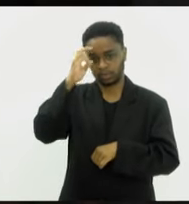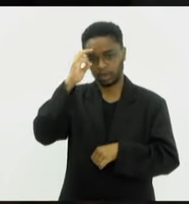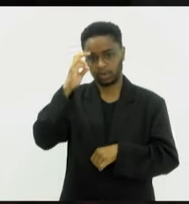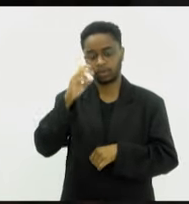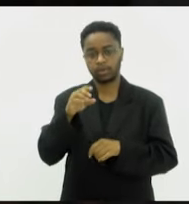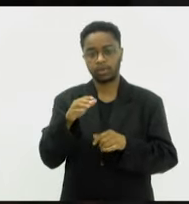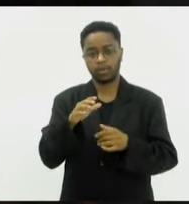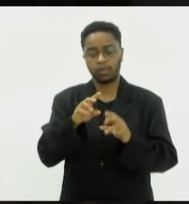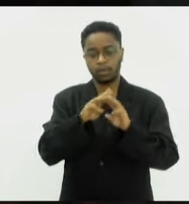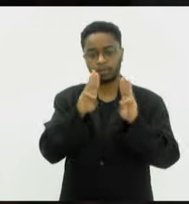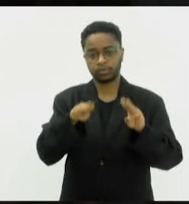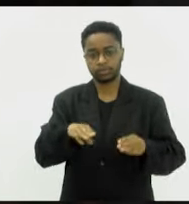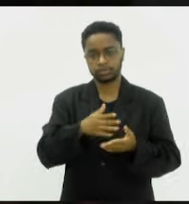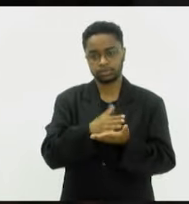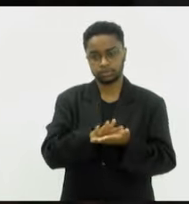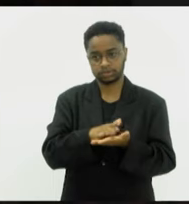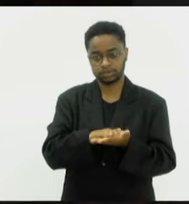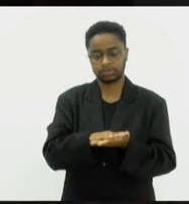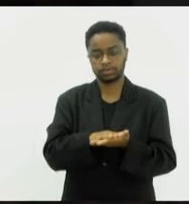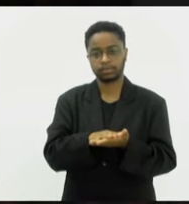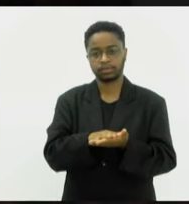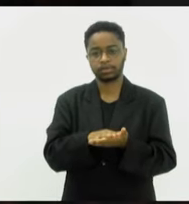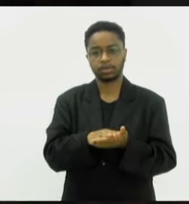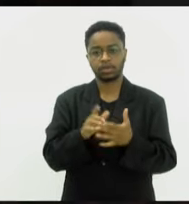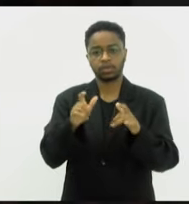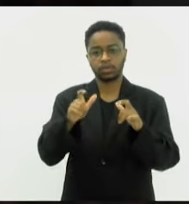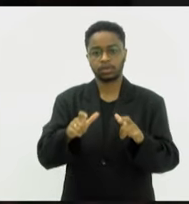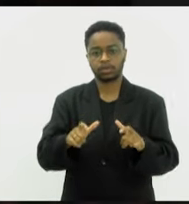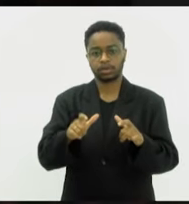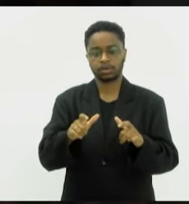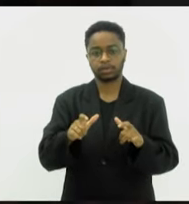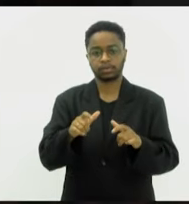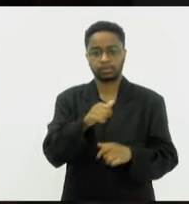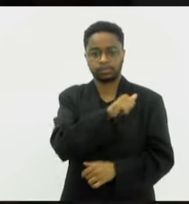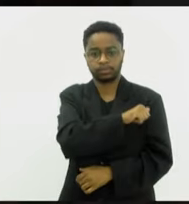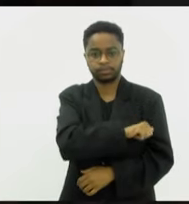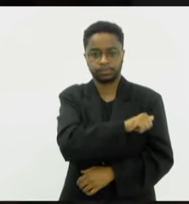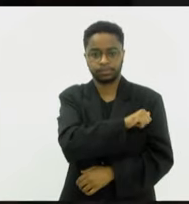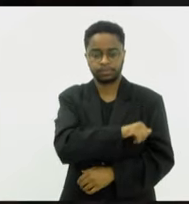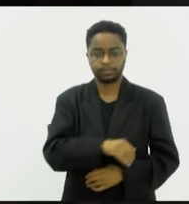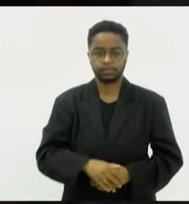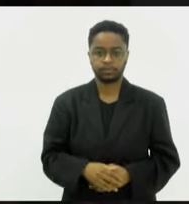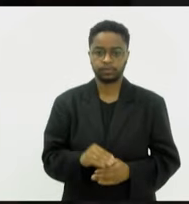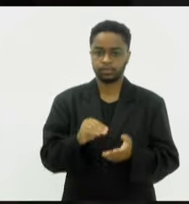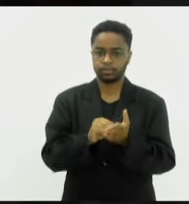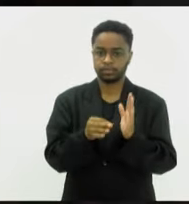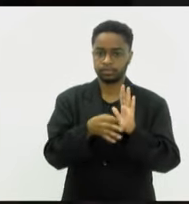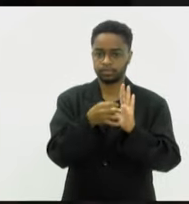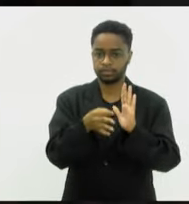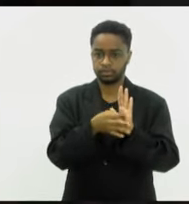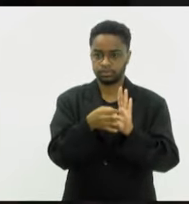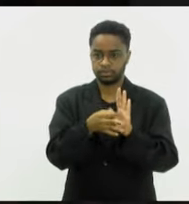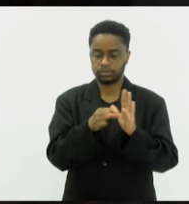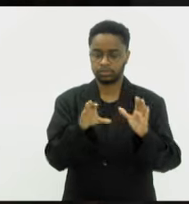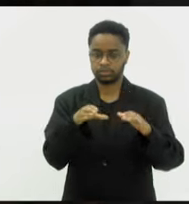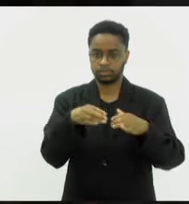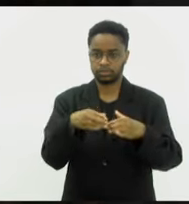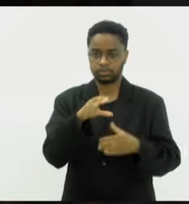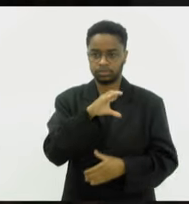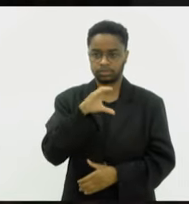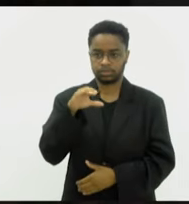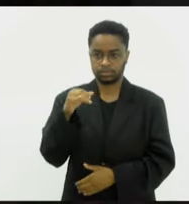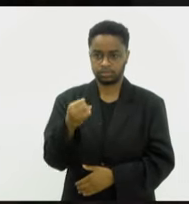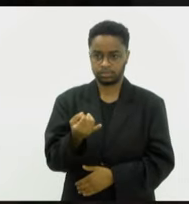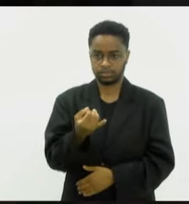Museu do Samba, Centro Cultural Cartola, localizado no município do Rio de Janeiro, pendendo de pareceres das comissões de Constituição